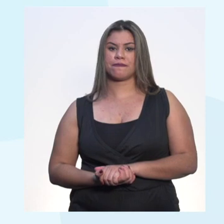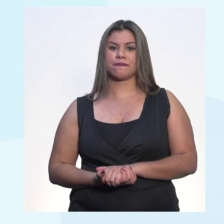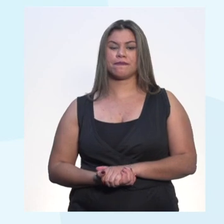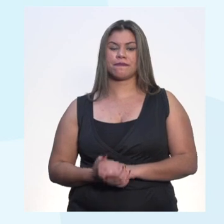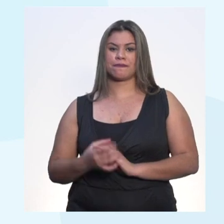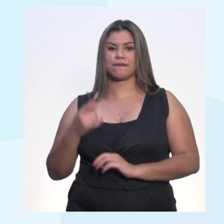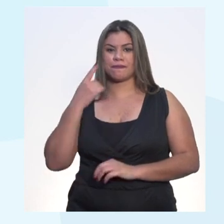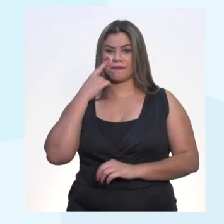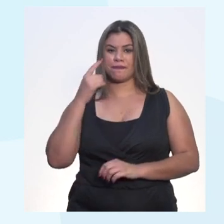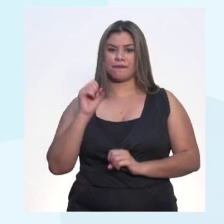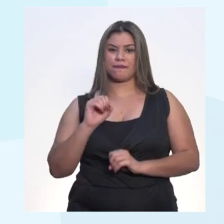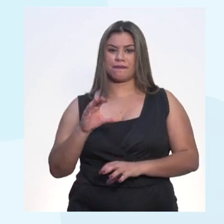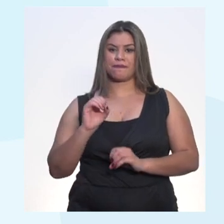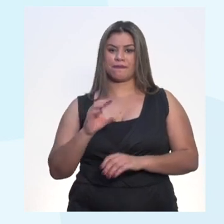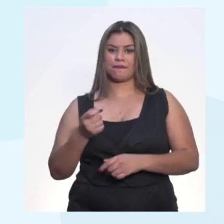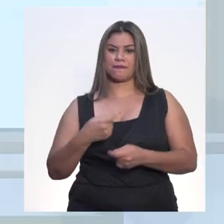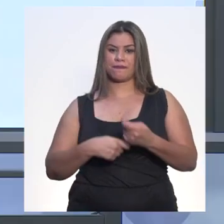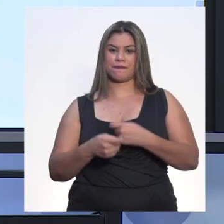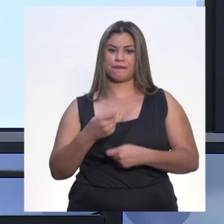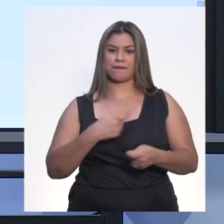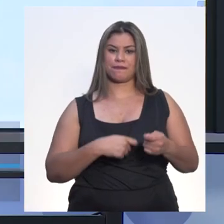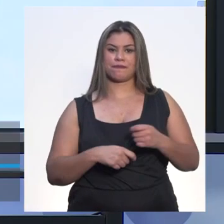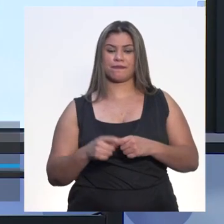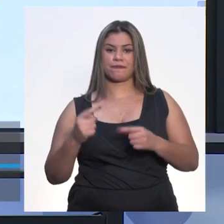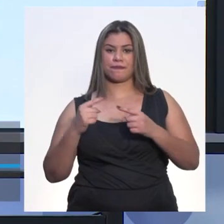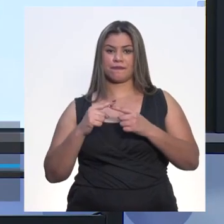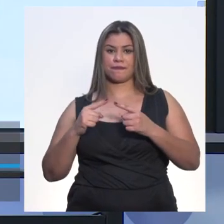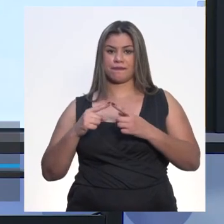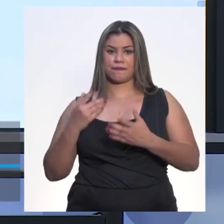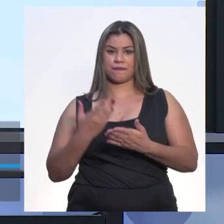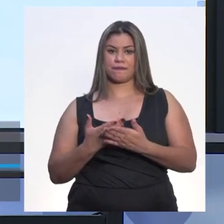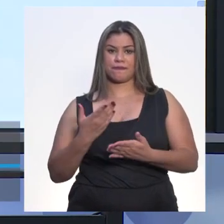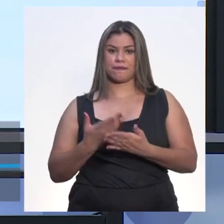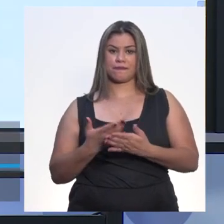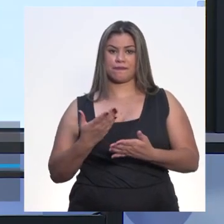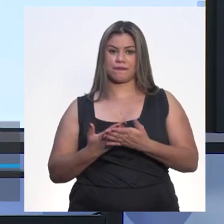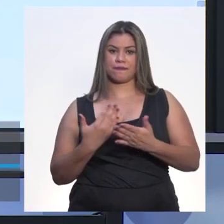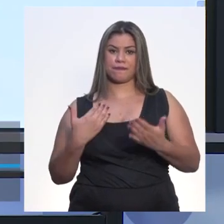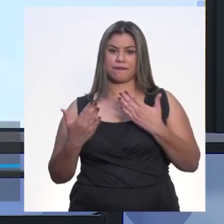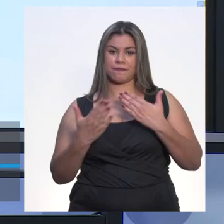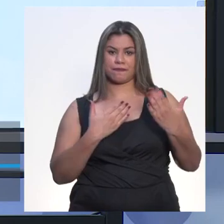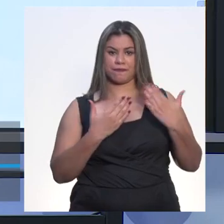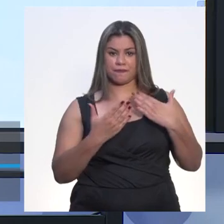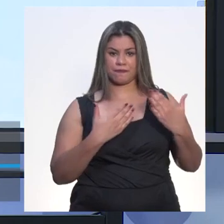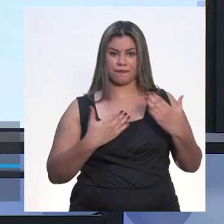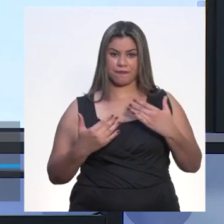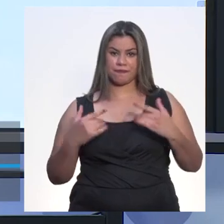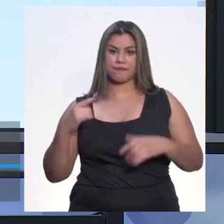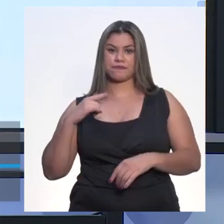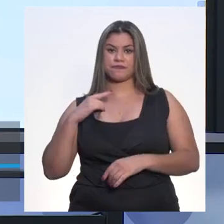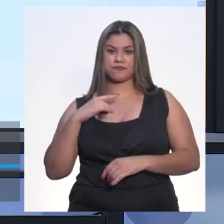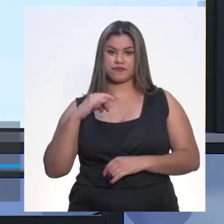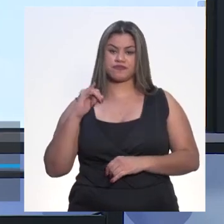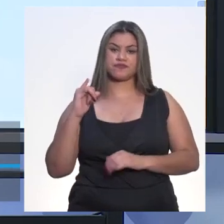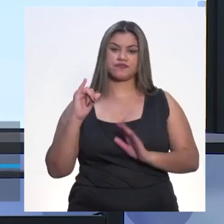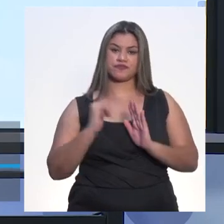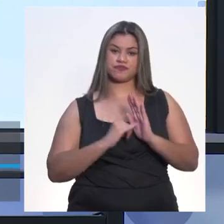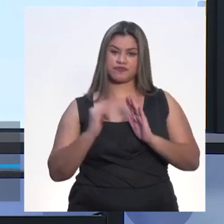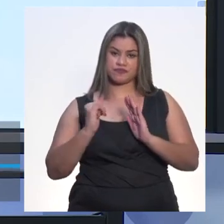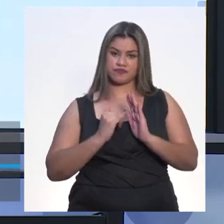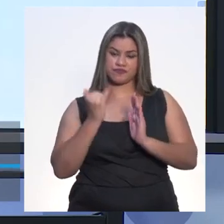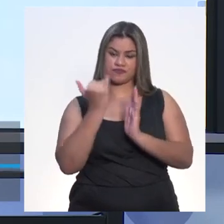educação financeira, é por conta disso que nós vamos trazer essa conversa sobre a questão dos juros,